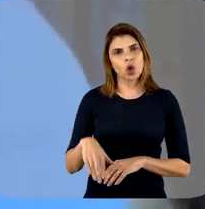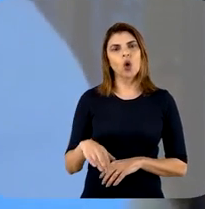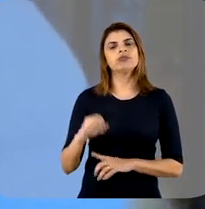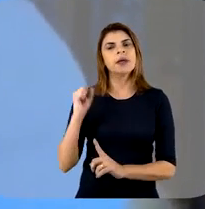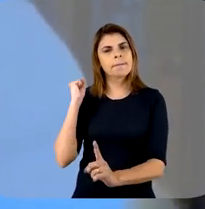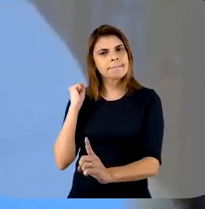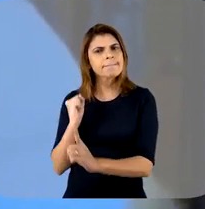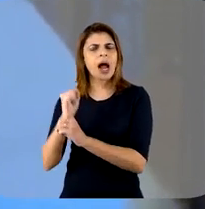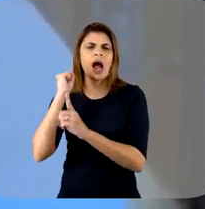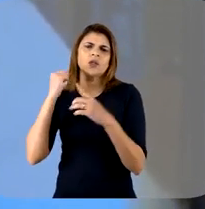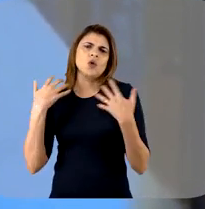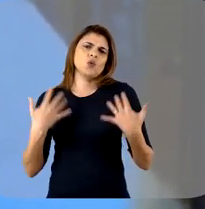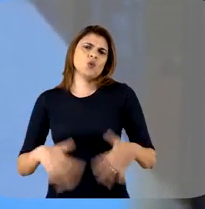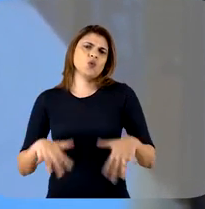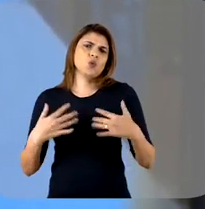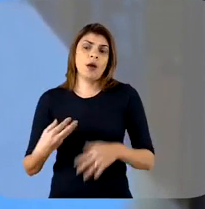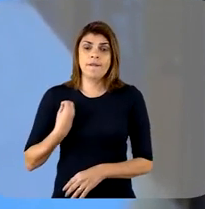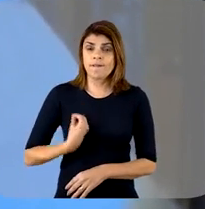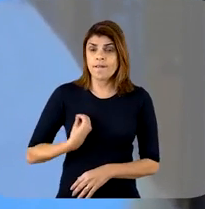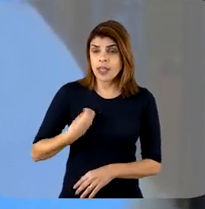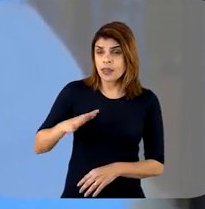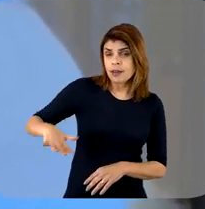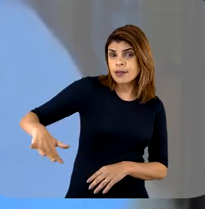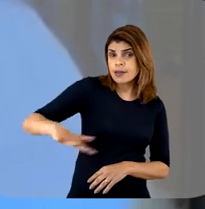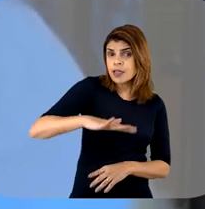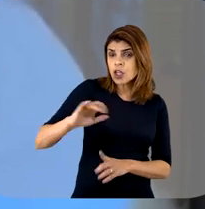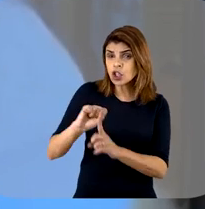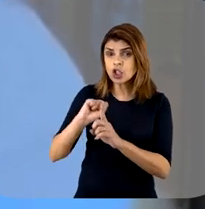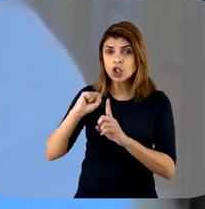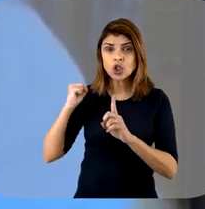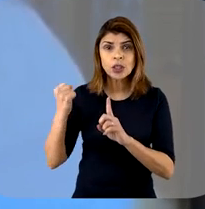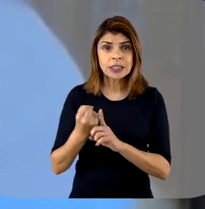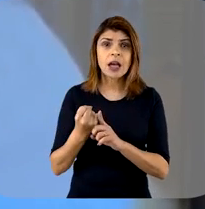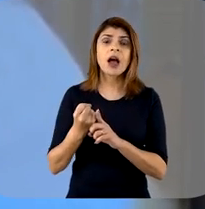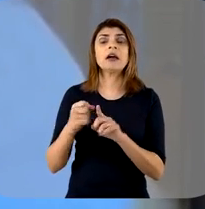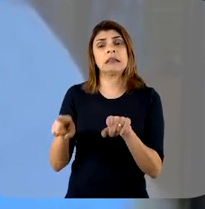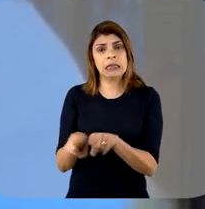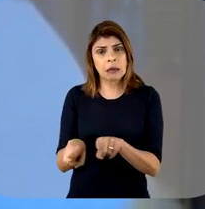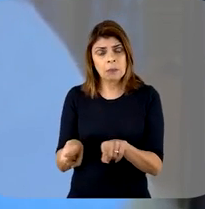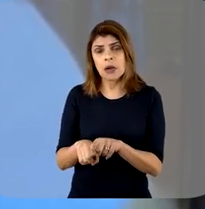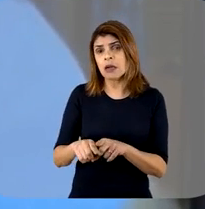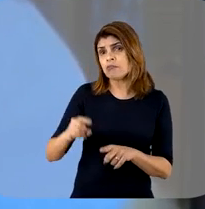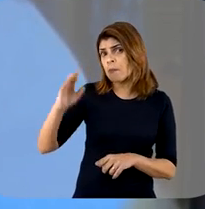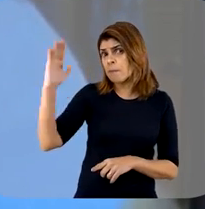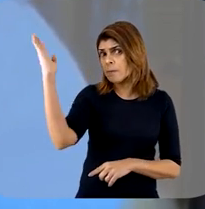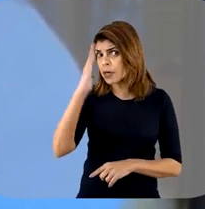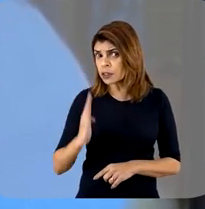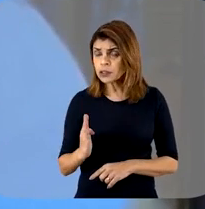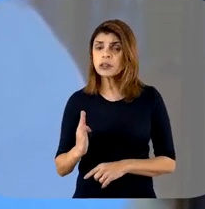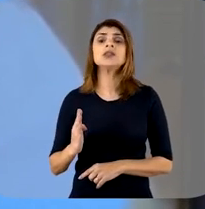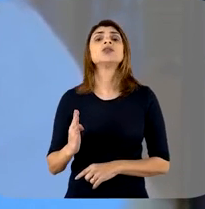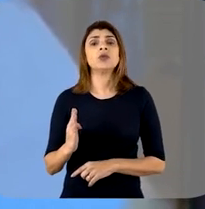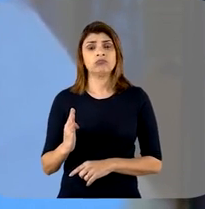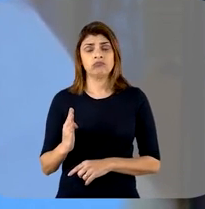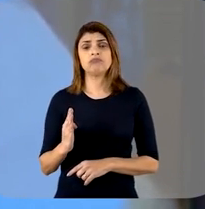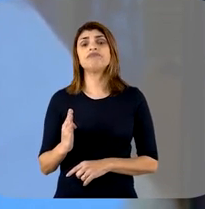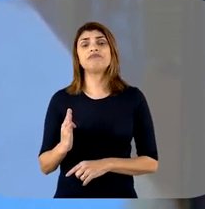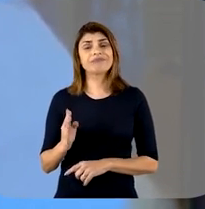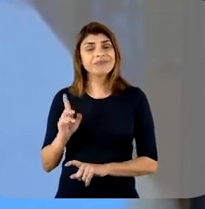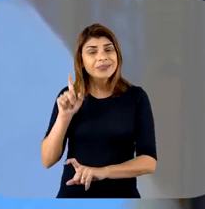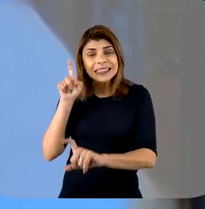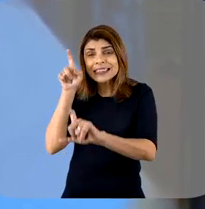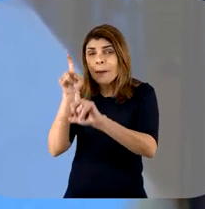impactos imensos na vida da sociedade, né? De todas as sociedades, inclusive do Brasil, né? Ela foi muito dependente